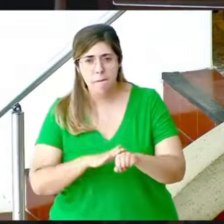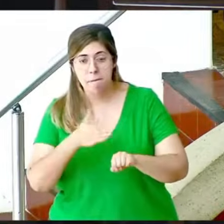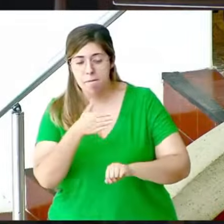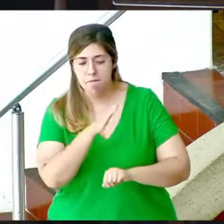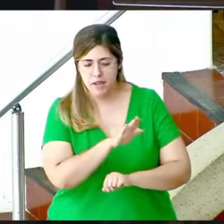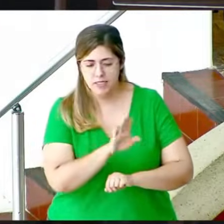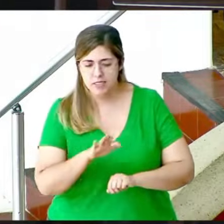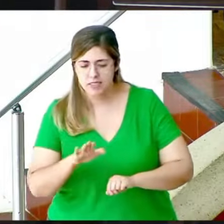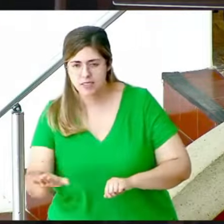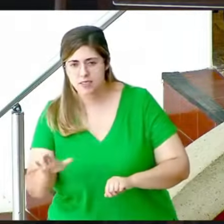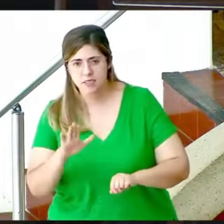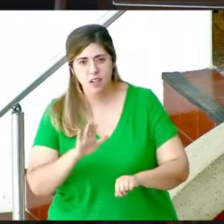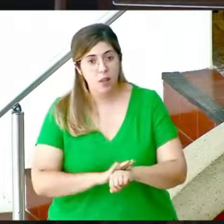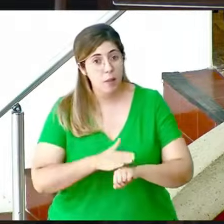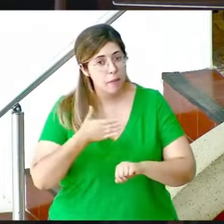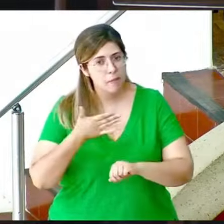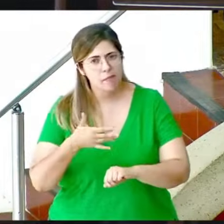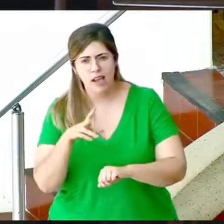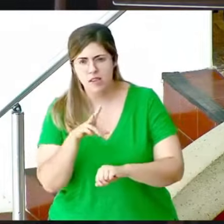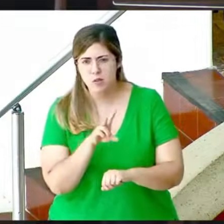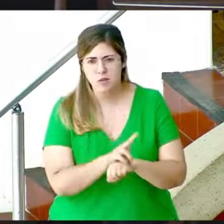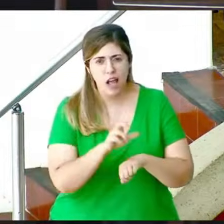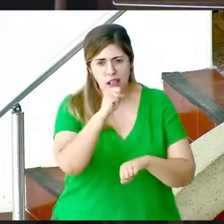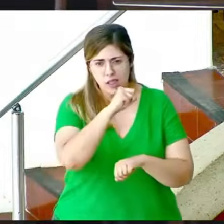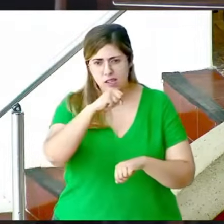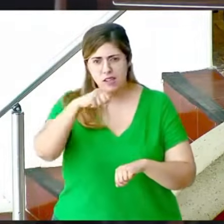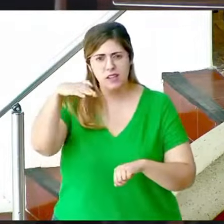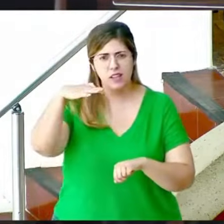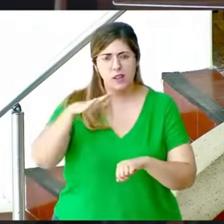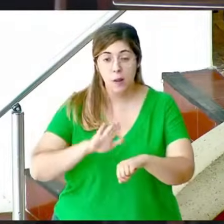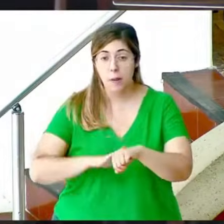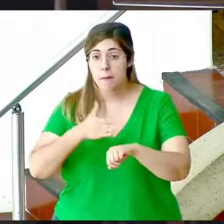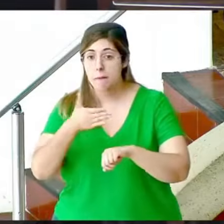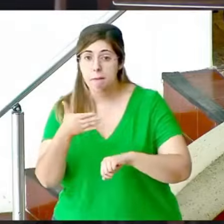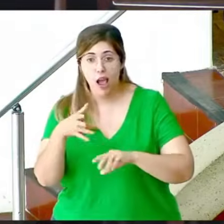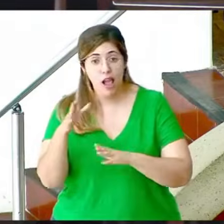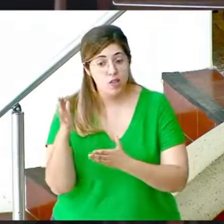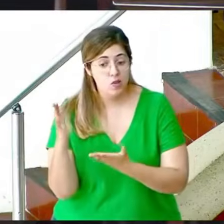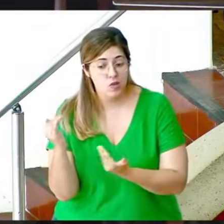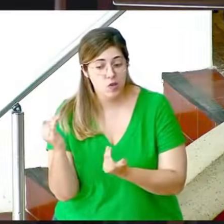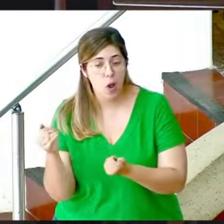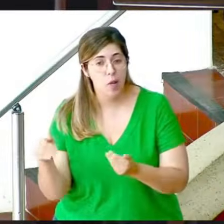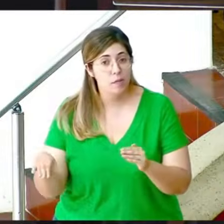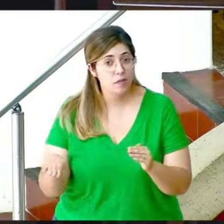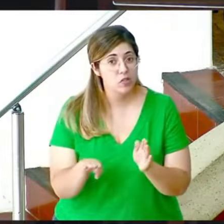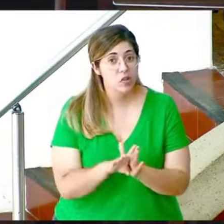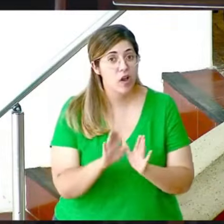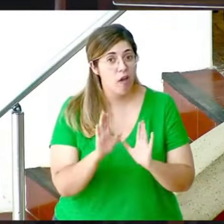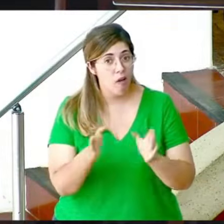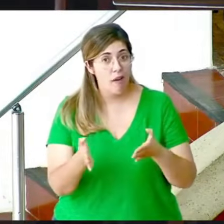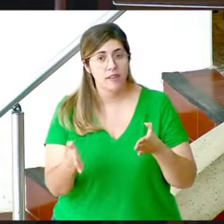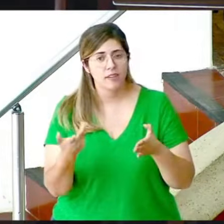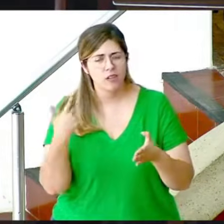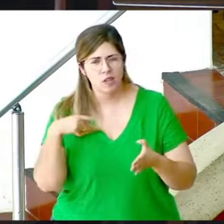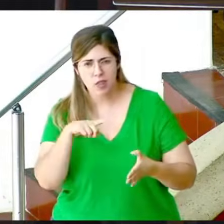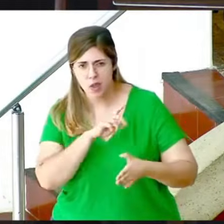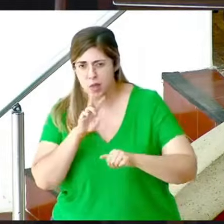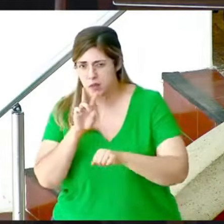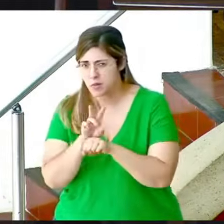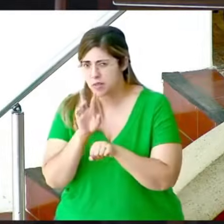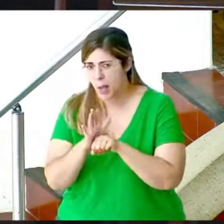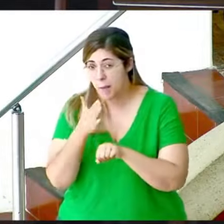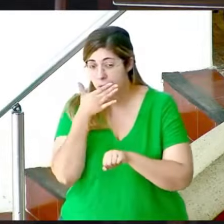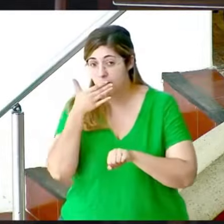mais dos nossos jovens, porque da forma como nós cuidarmos deles nessa tenra idade, em tese, claro,